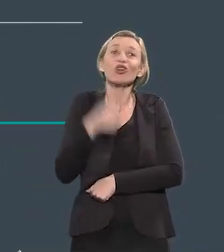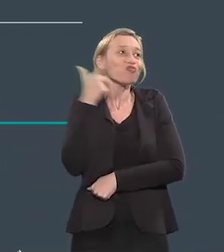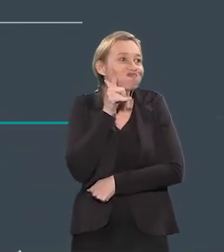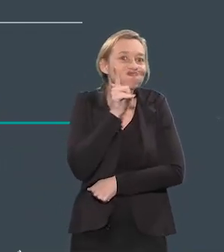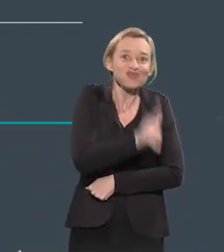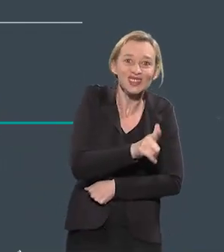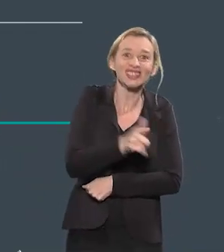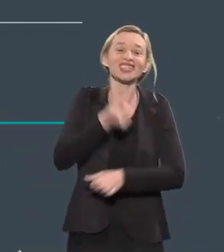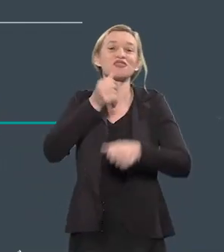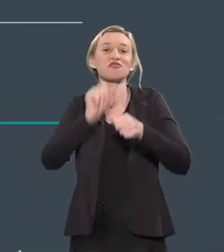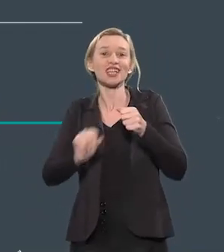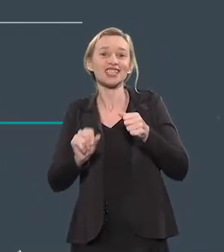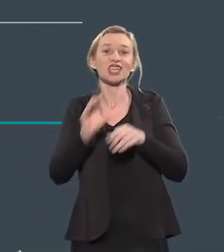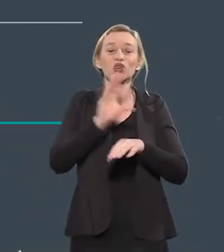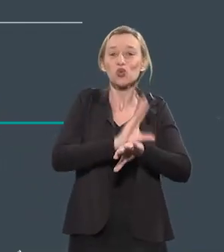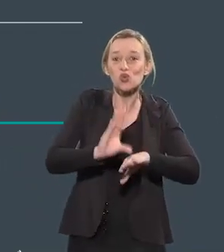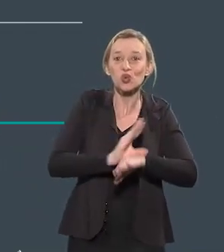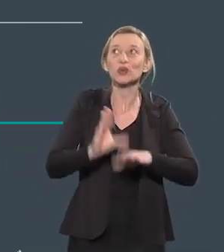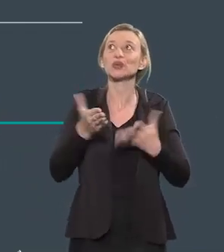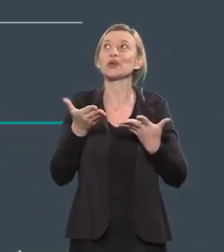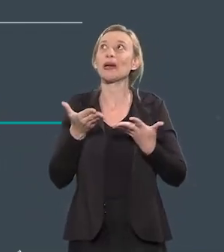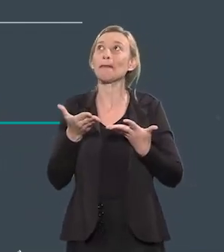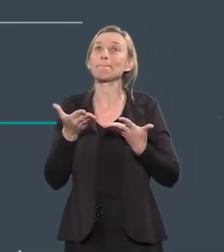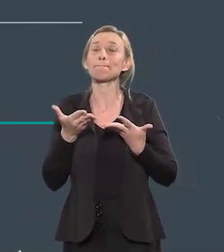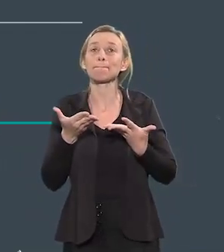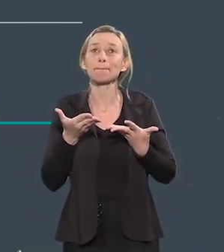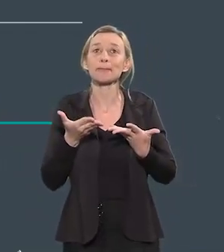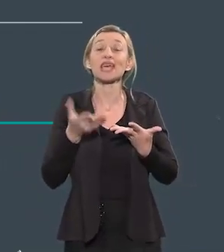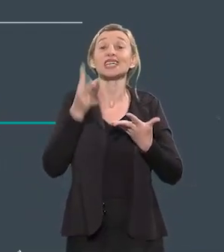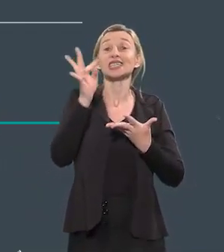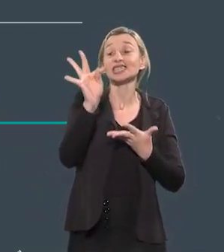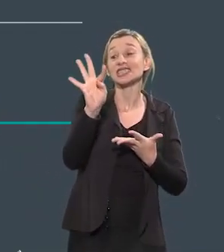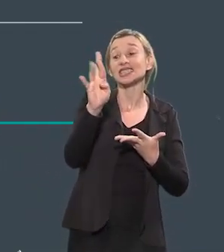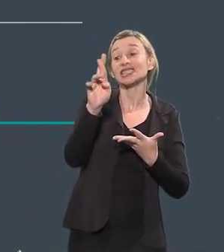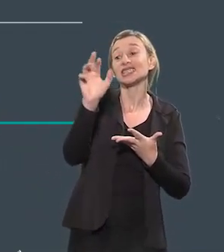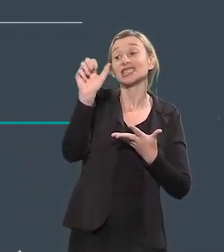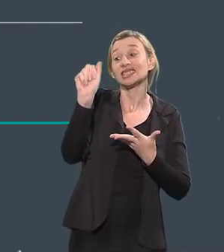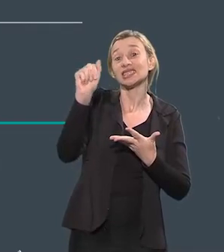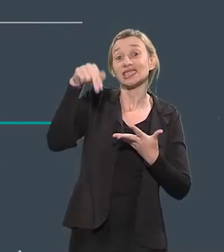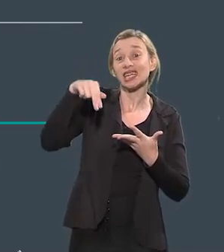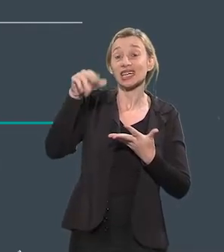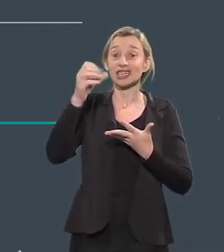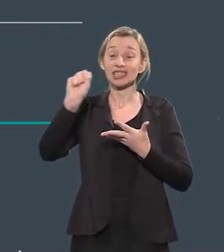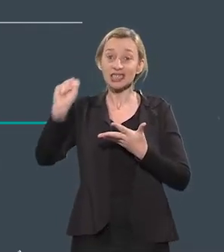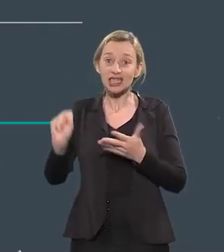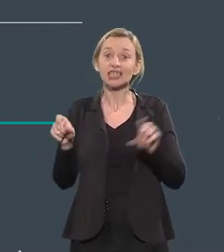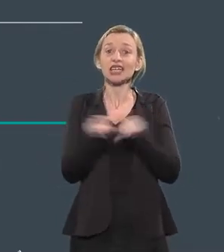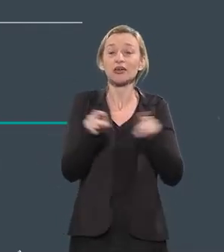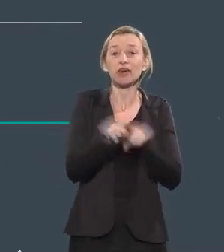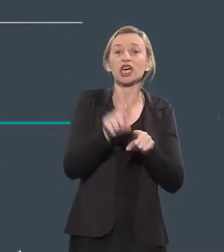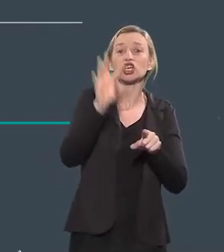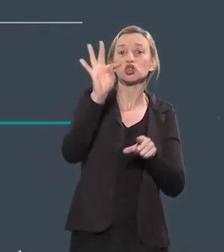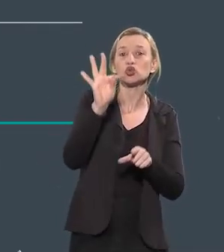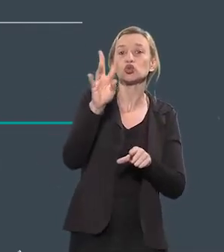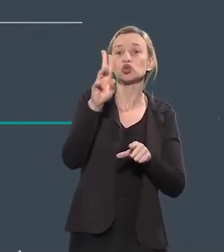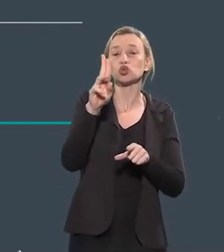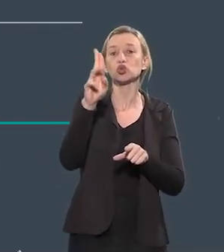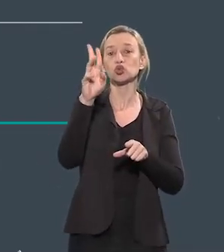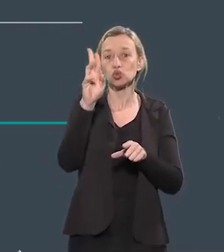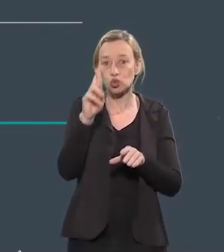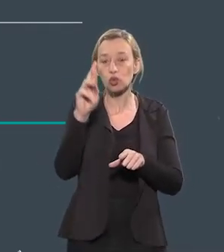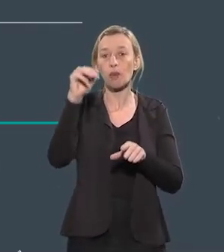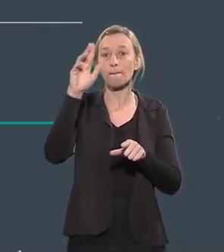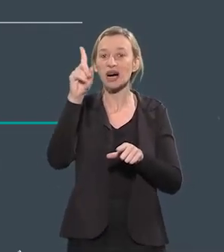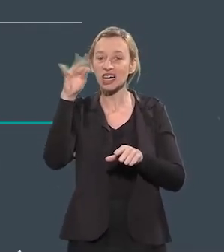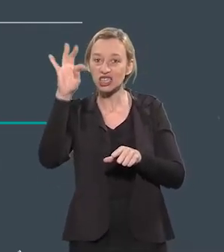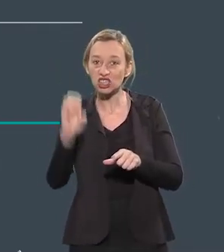E aqui eu consegui fazer esse curso de tranças e turbantes, eu aprendi até mais do que eu estava